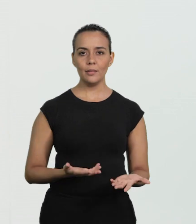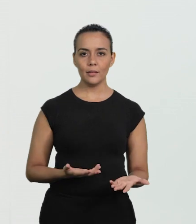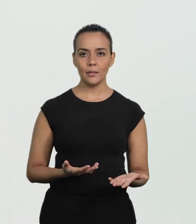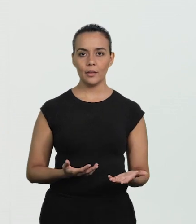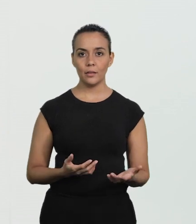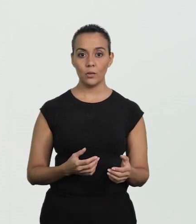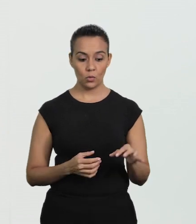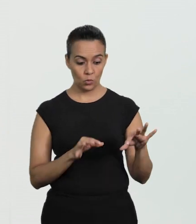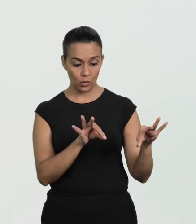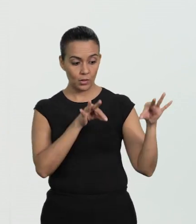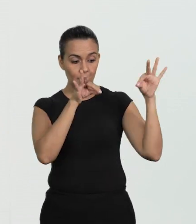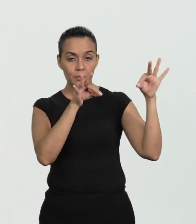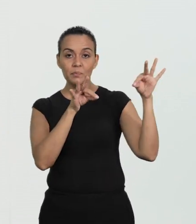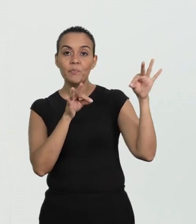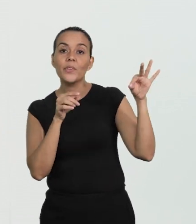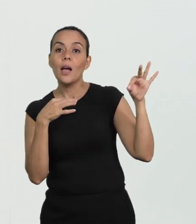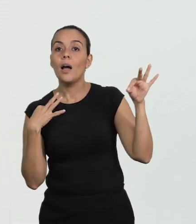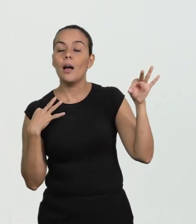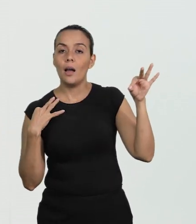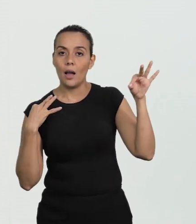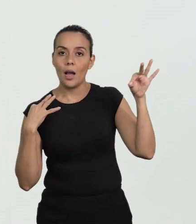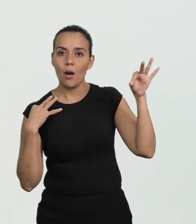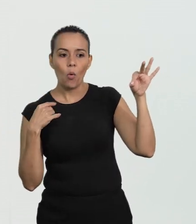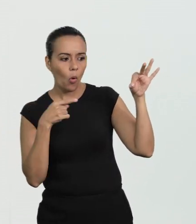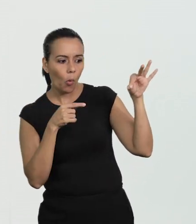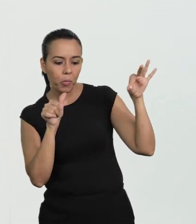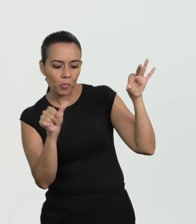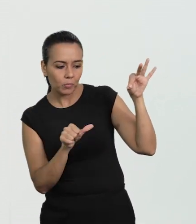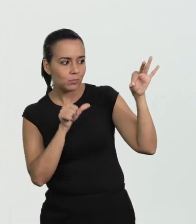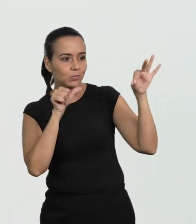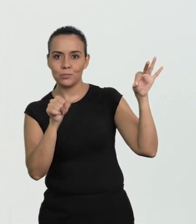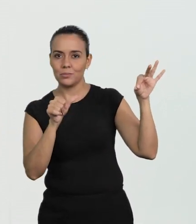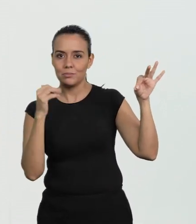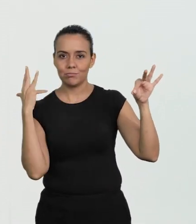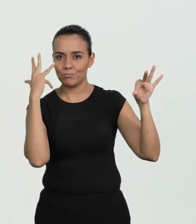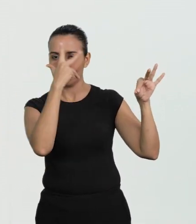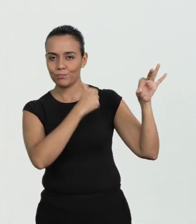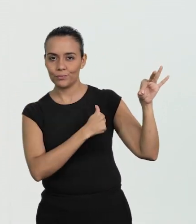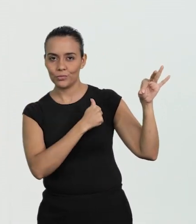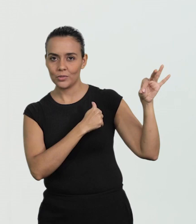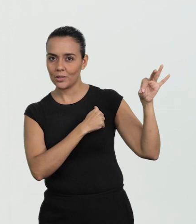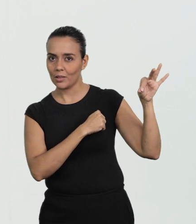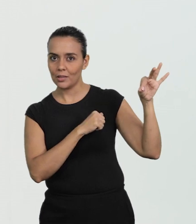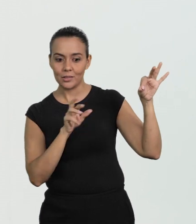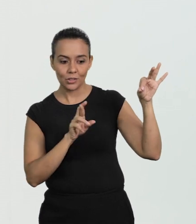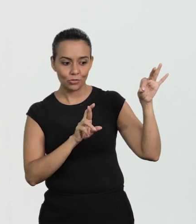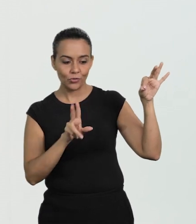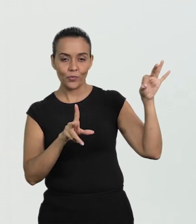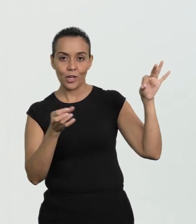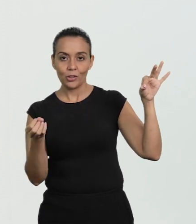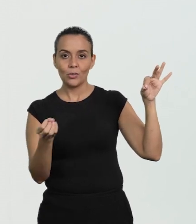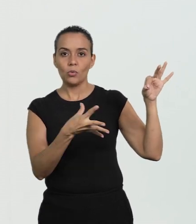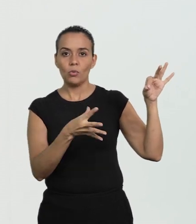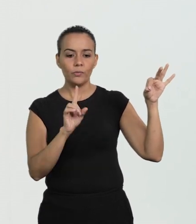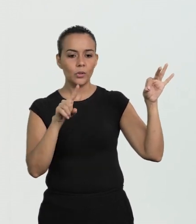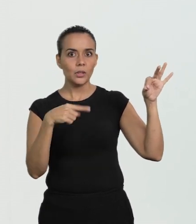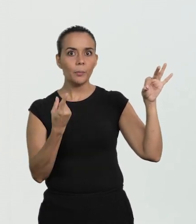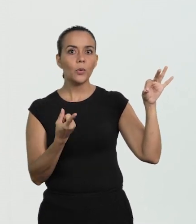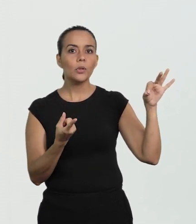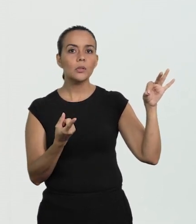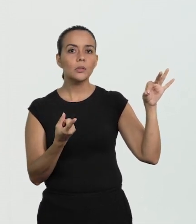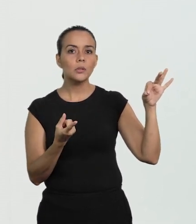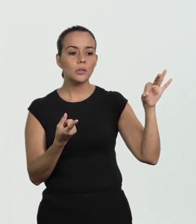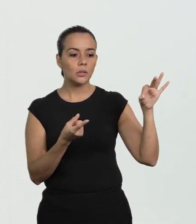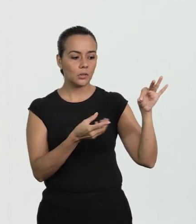como deixar essa peça versátil e também pensar no descarte dessa peça depois de um processo